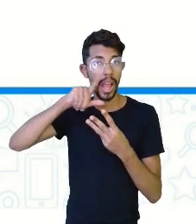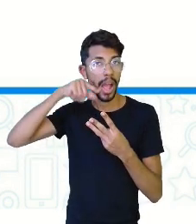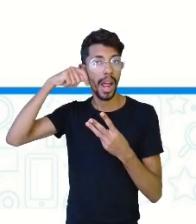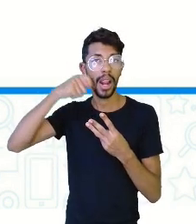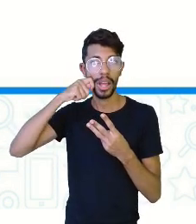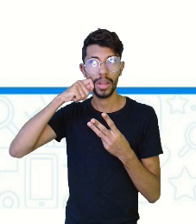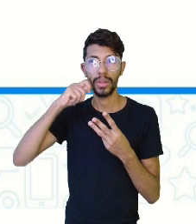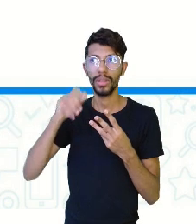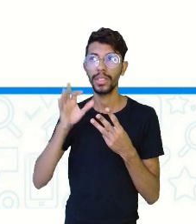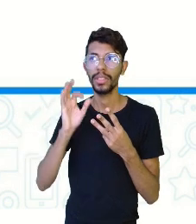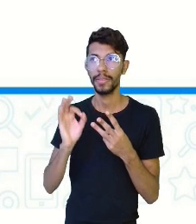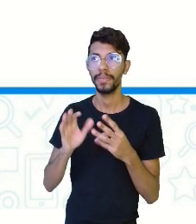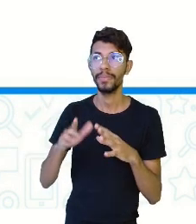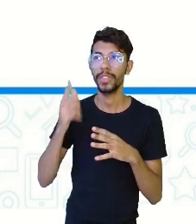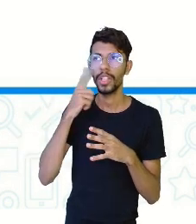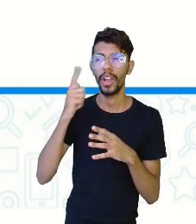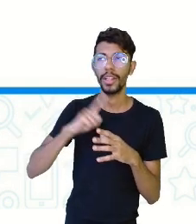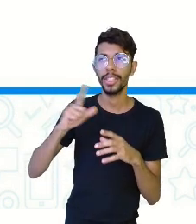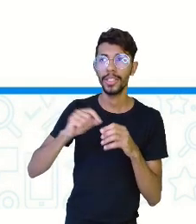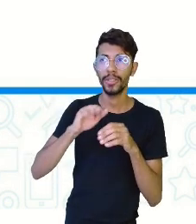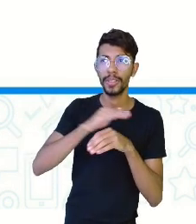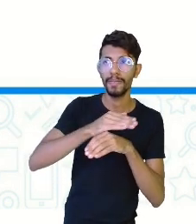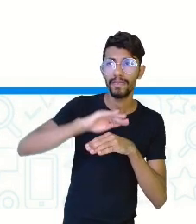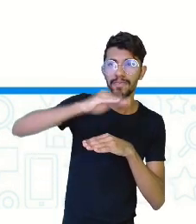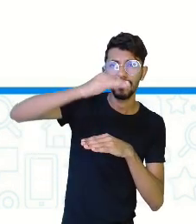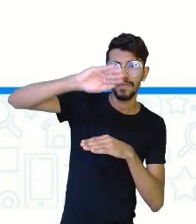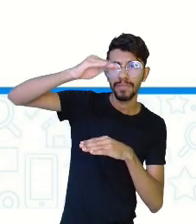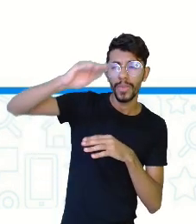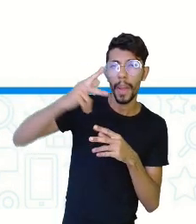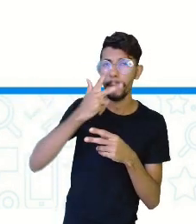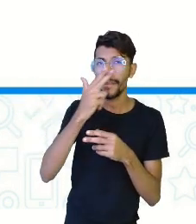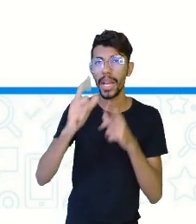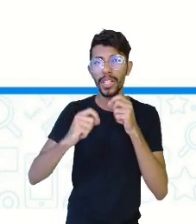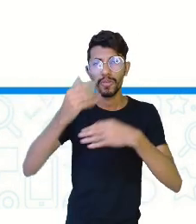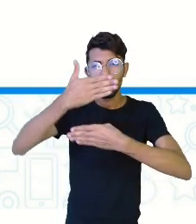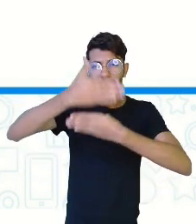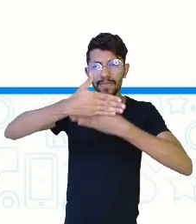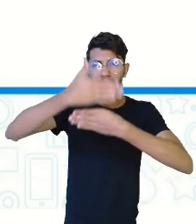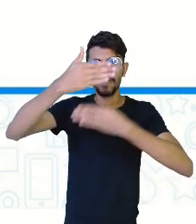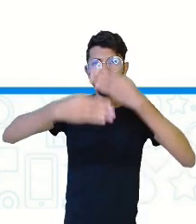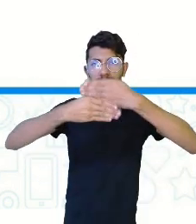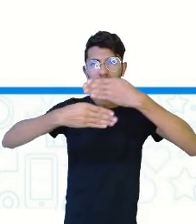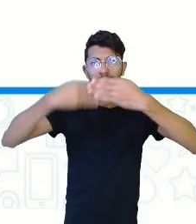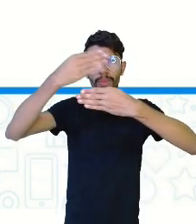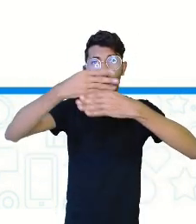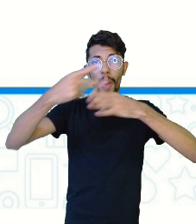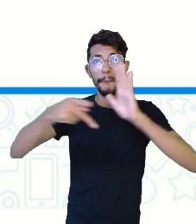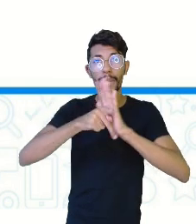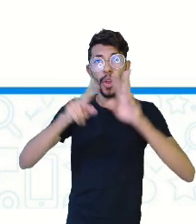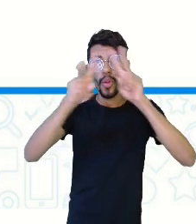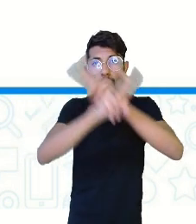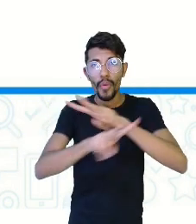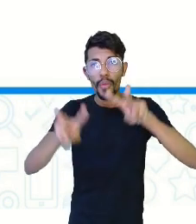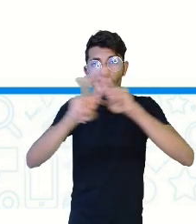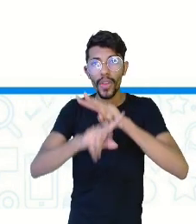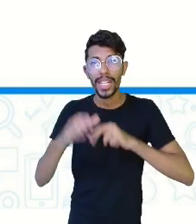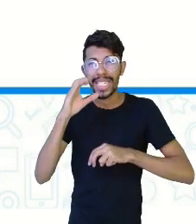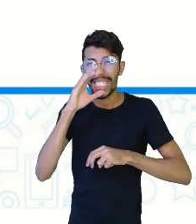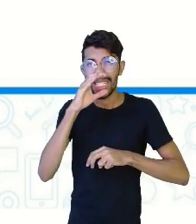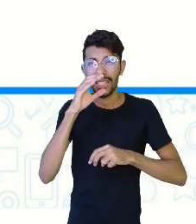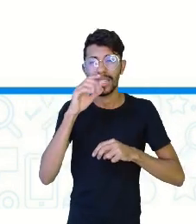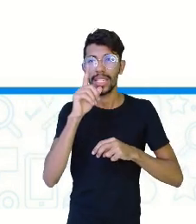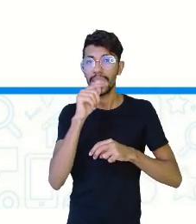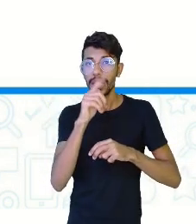essa informação, tá? Funciona como uma barreira dos ventos úmidos que vêm do Oceano Atlântico.